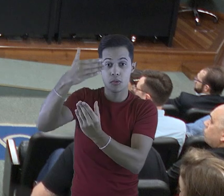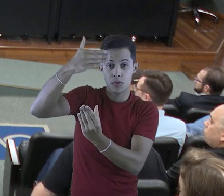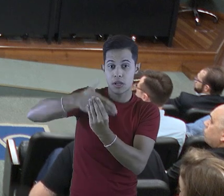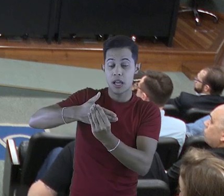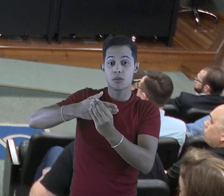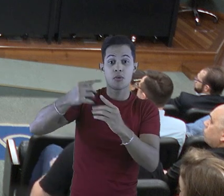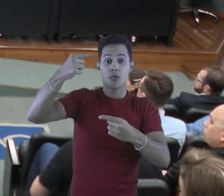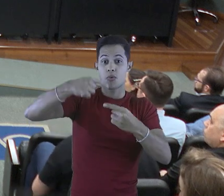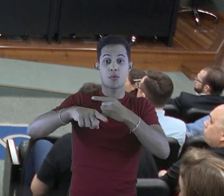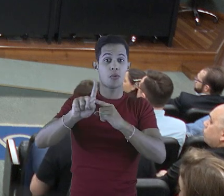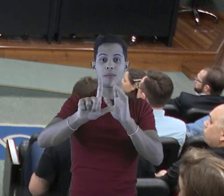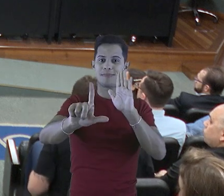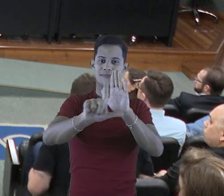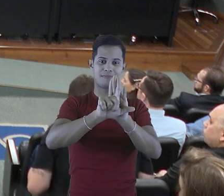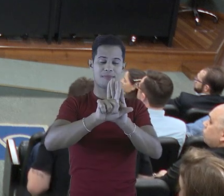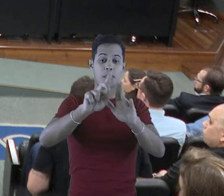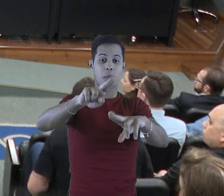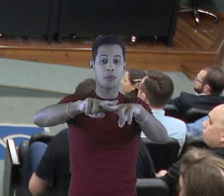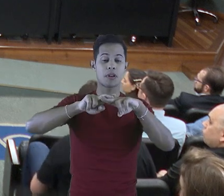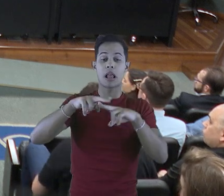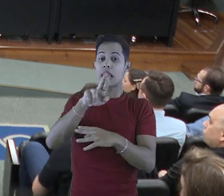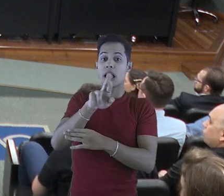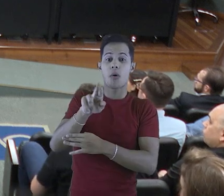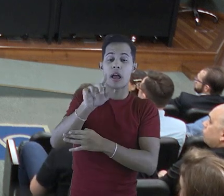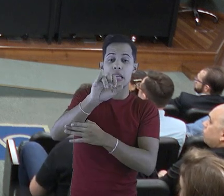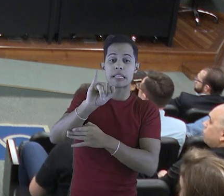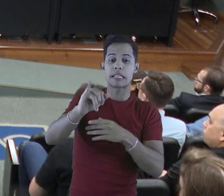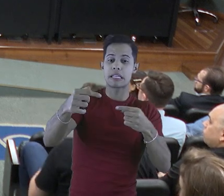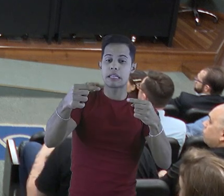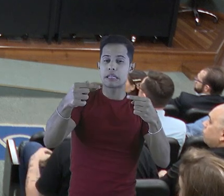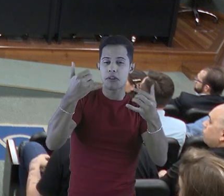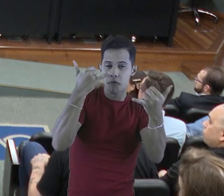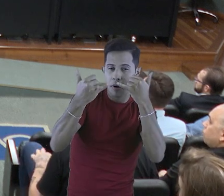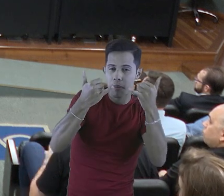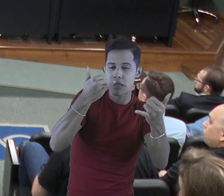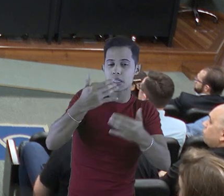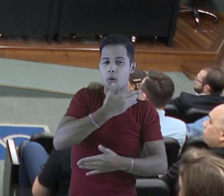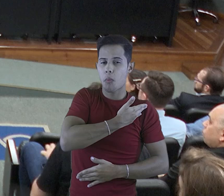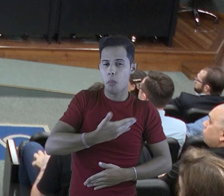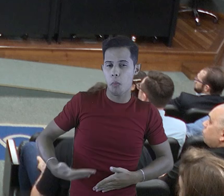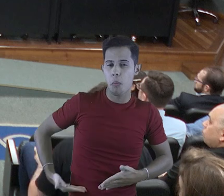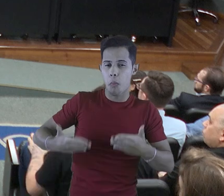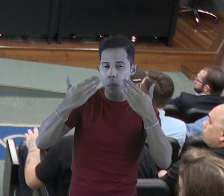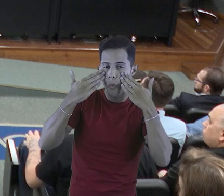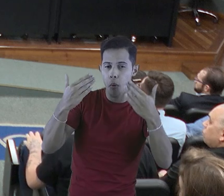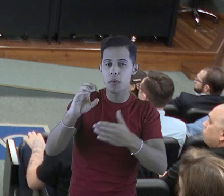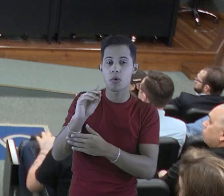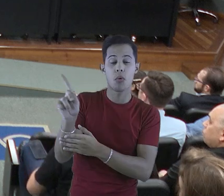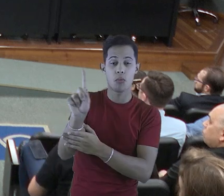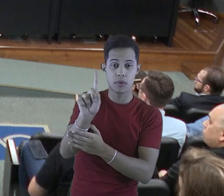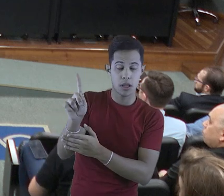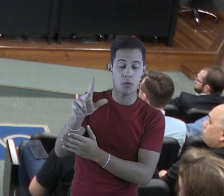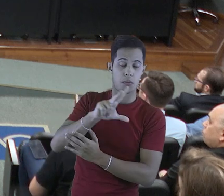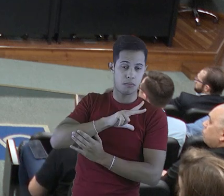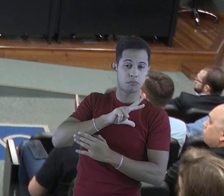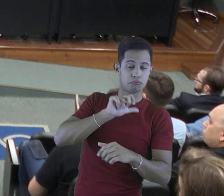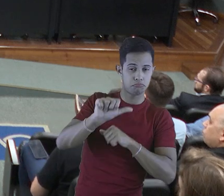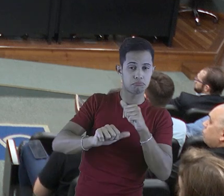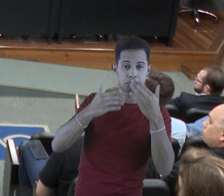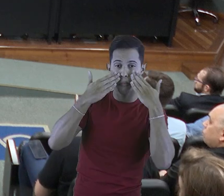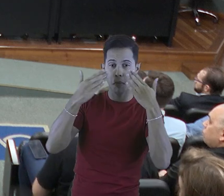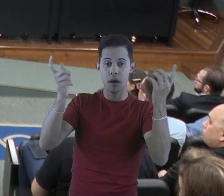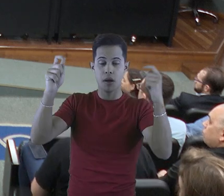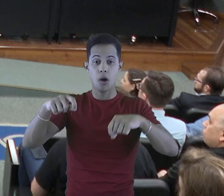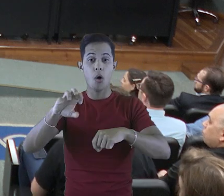público ou não. Ainda que esse dado sensível seja um dado tornado público pelo particular, e aí, nesse caso, se foi o particular que tornou público